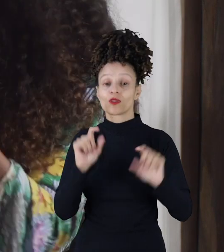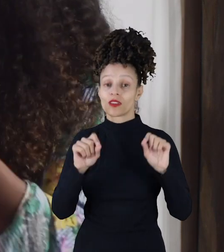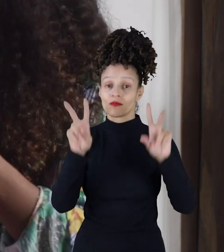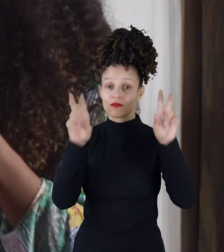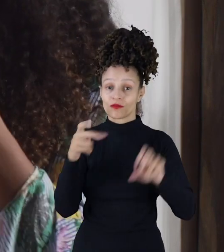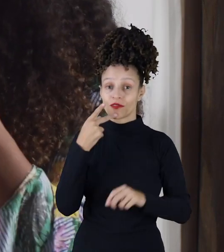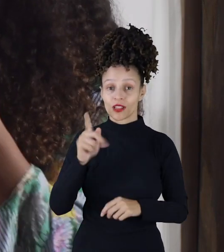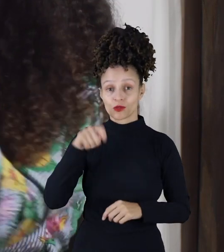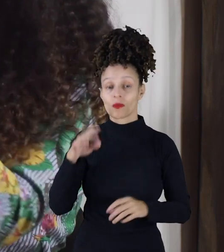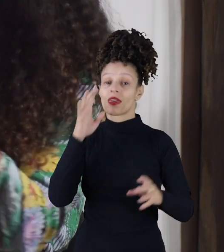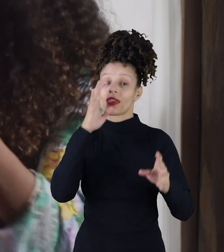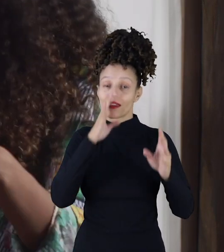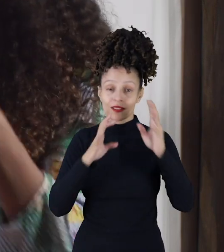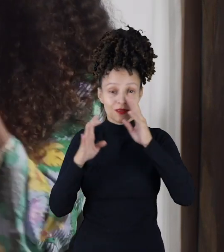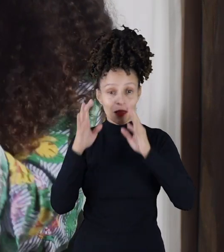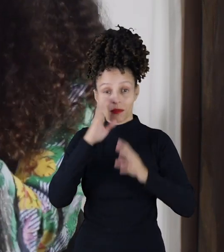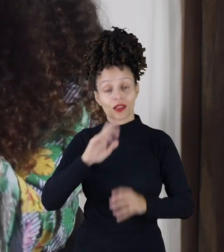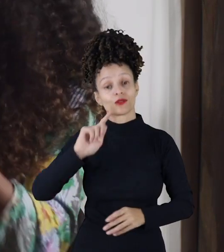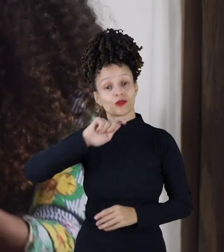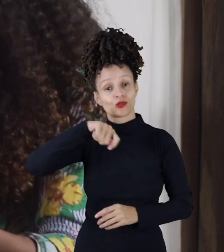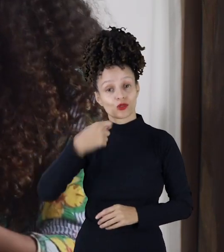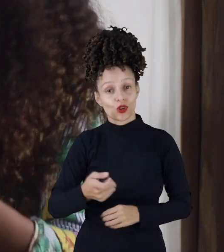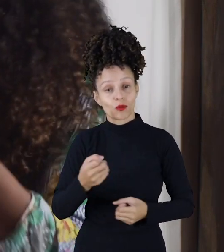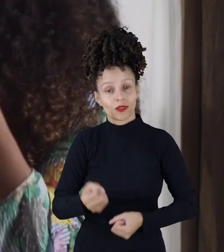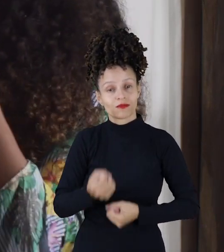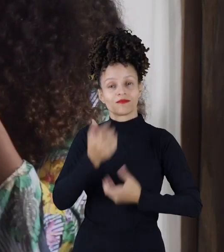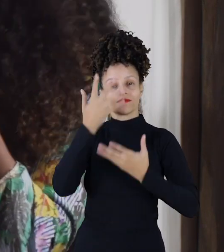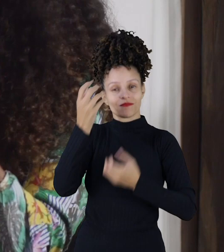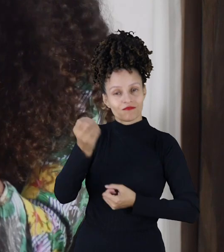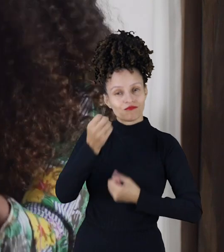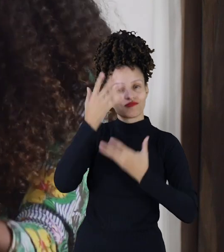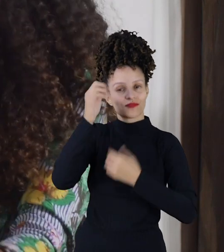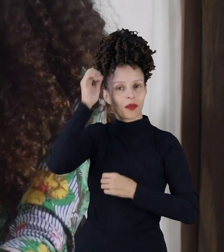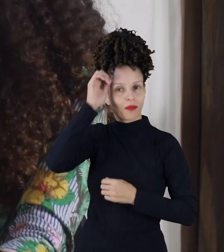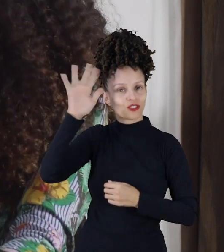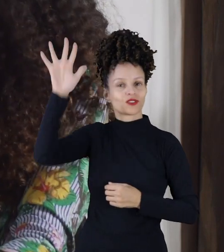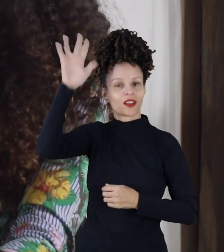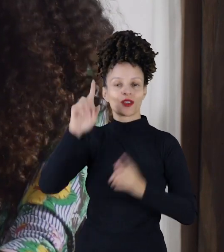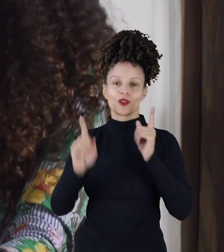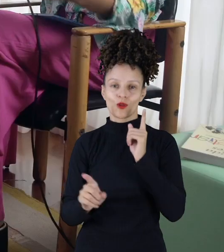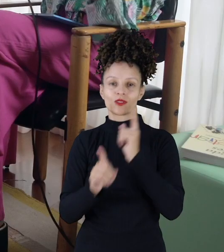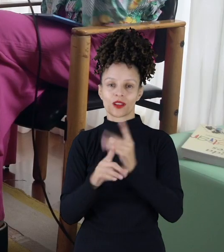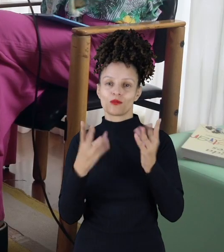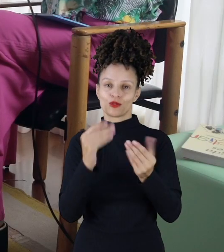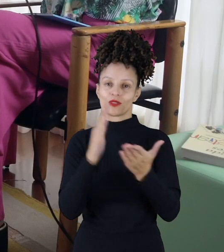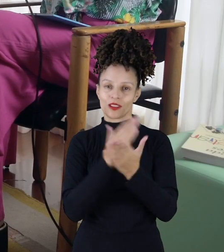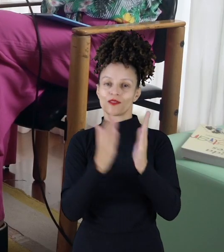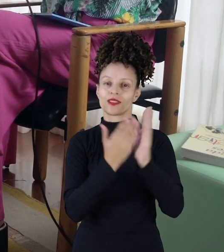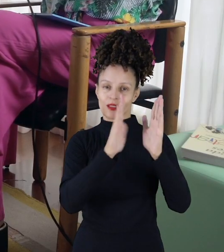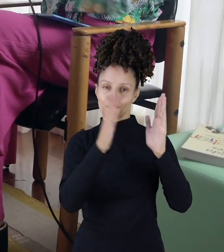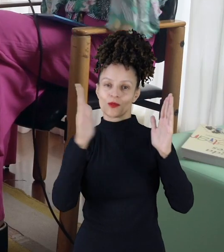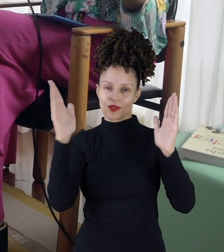mas também como o que falamos muito aqui sobre o encantamento, sobre o nutrir esse imaginário, e que possamos